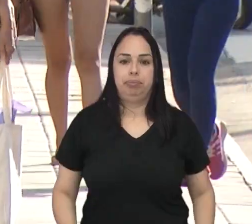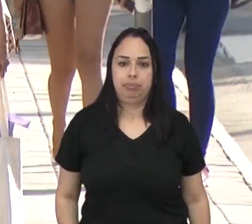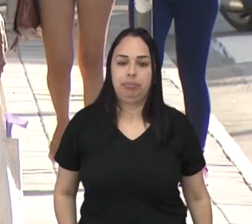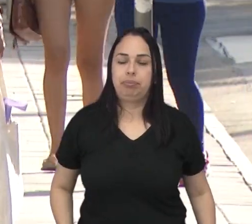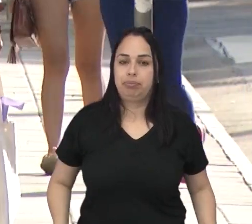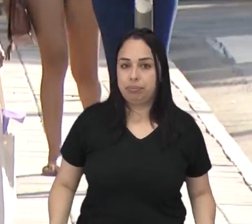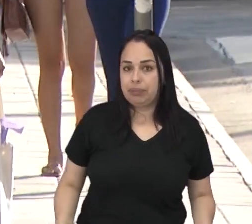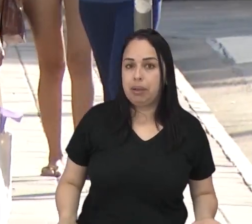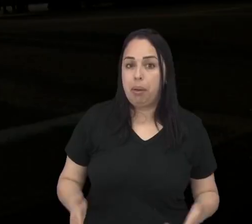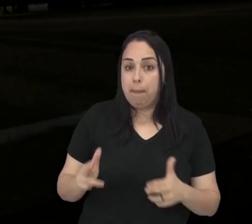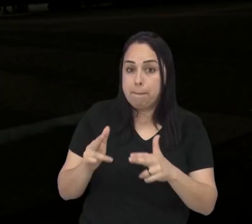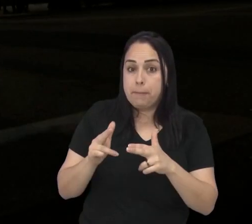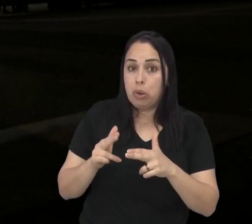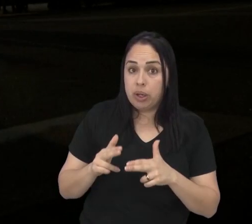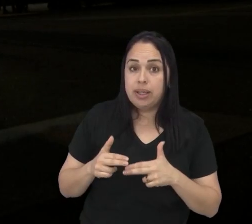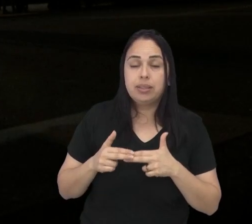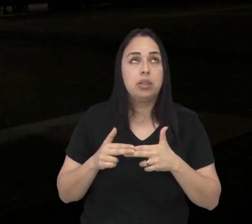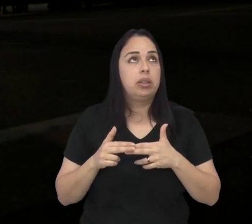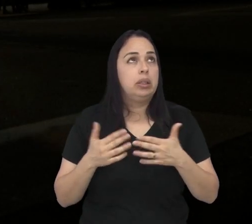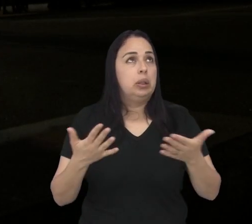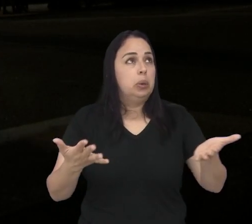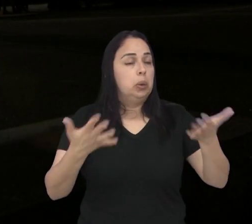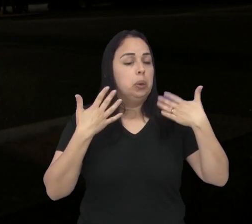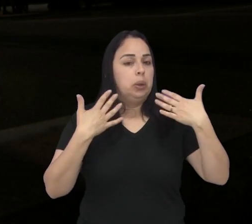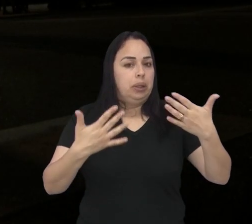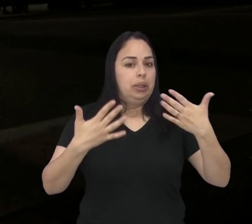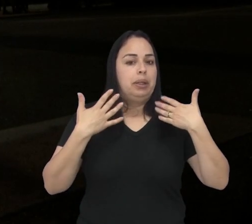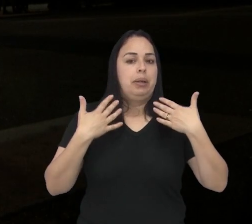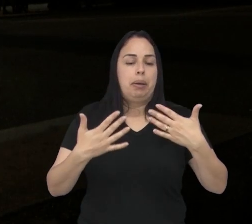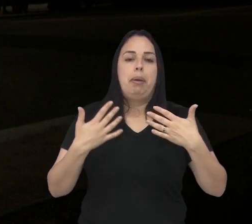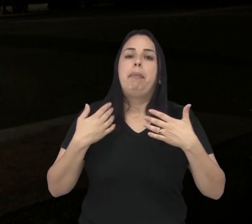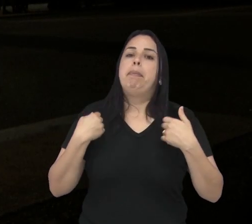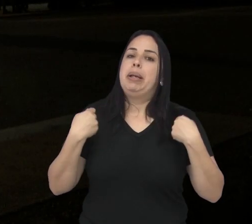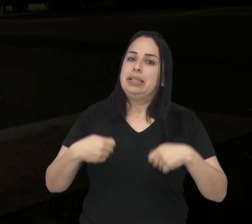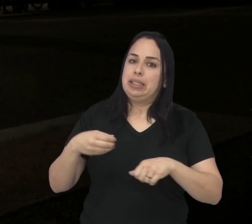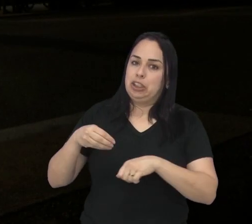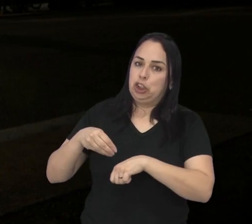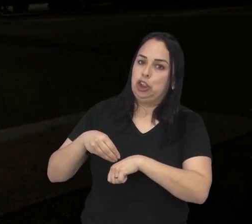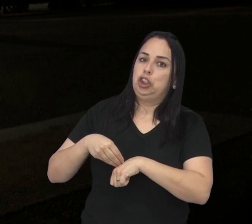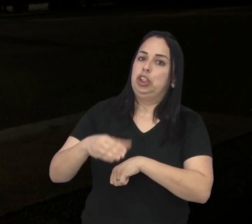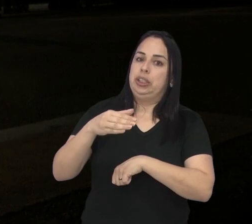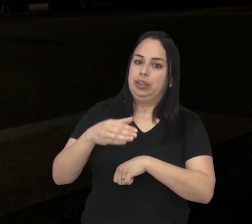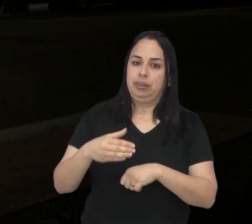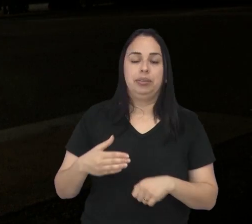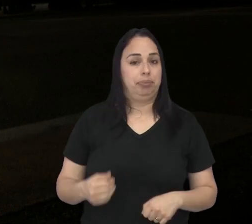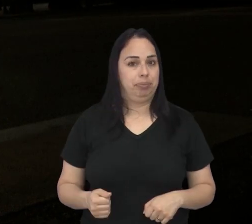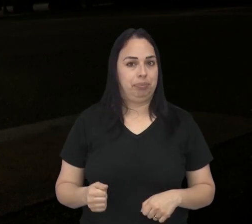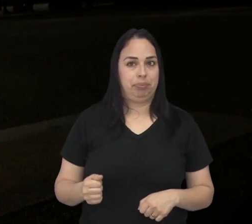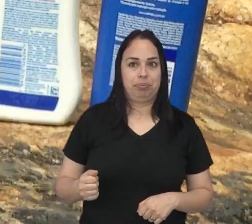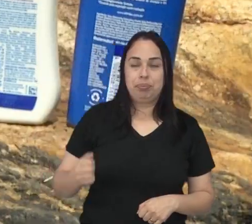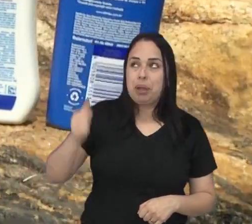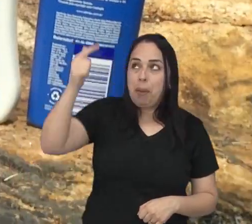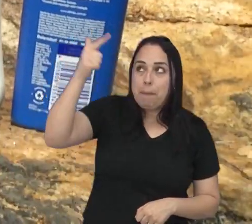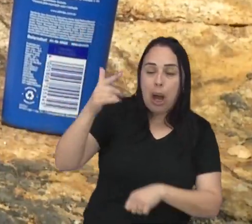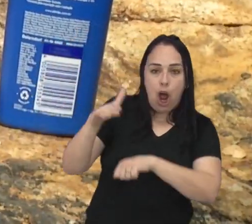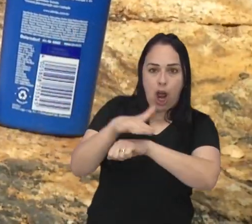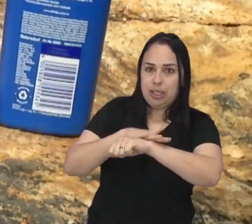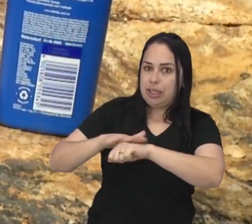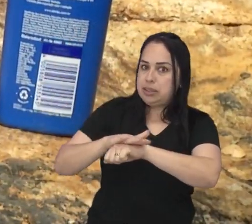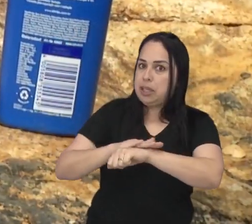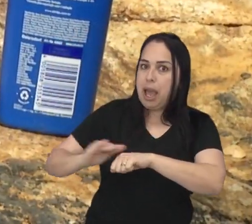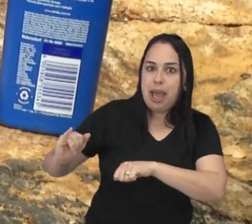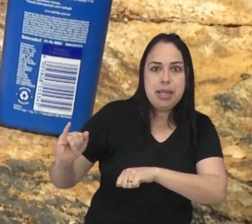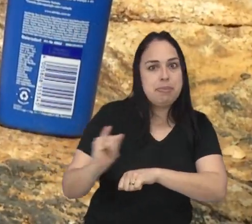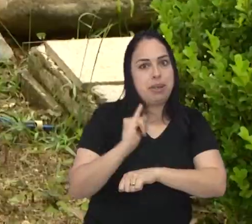aos 30%. Diante desse cenário de calor, vale a série de recomendações do verão. O protetor